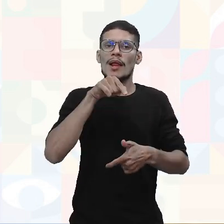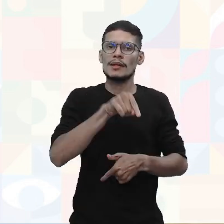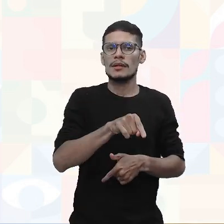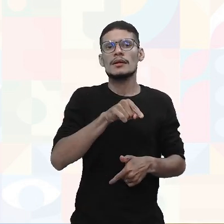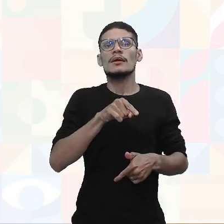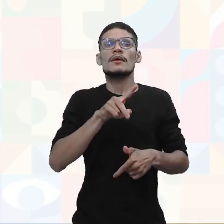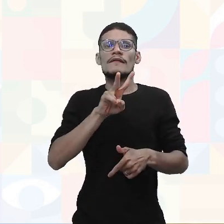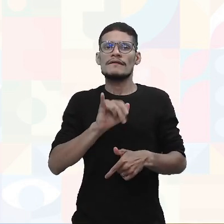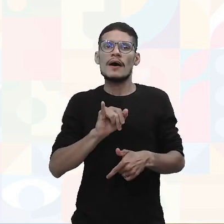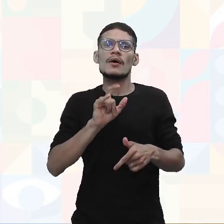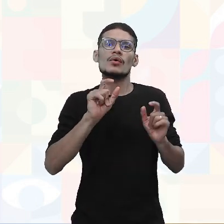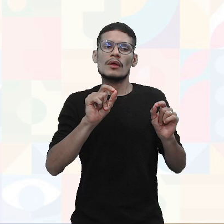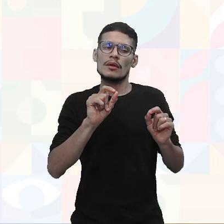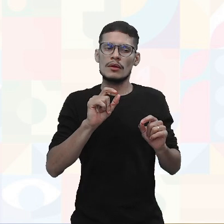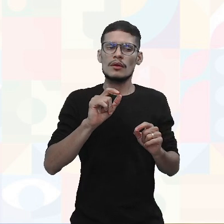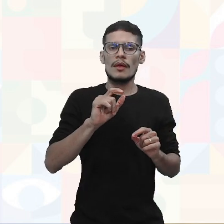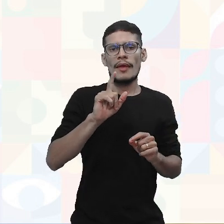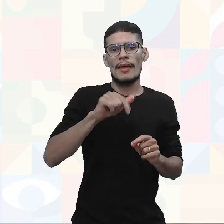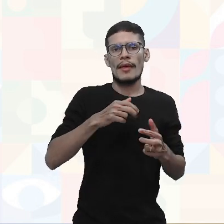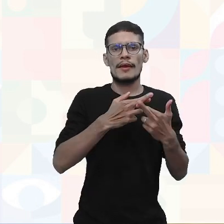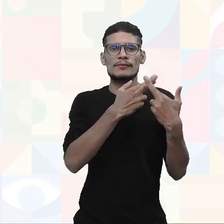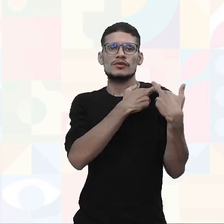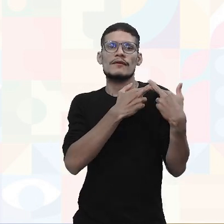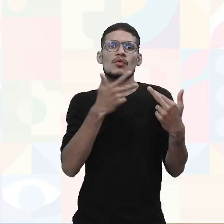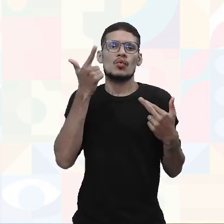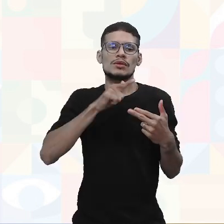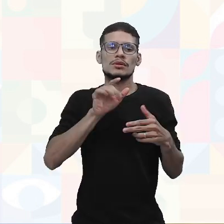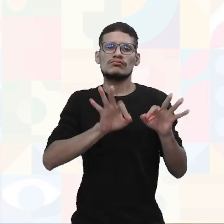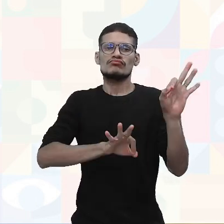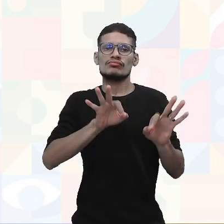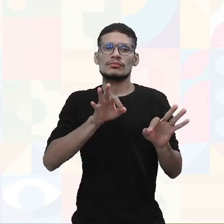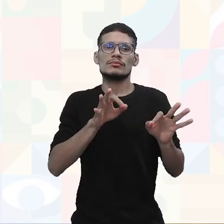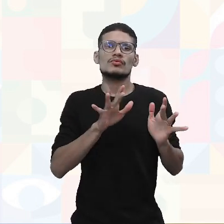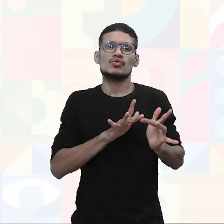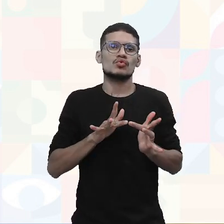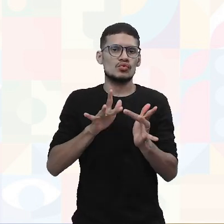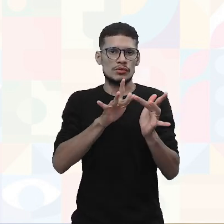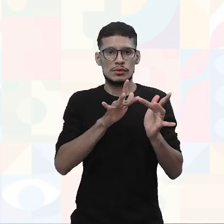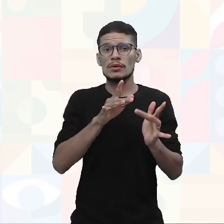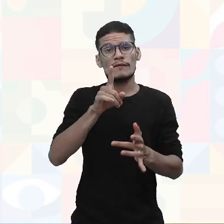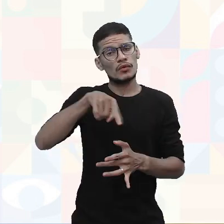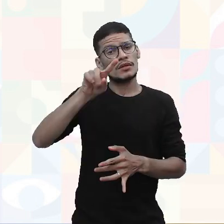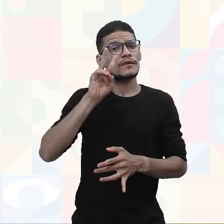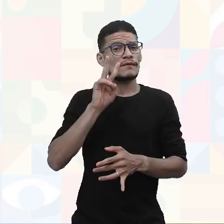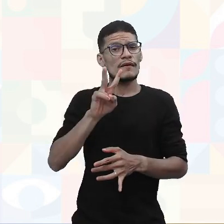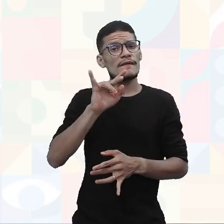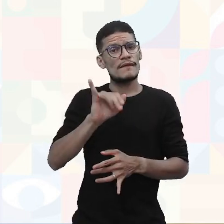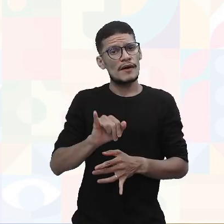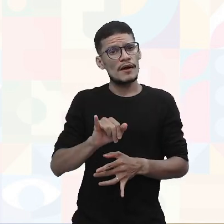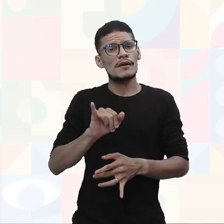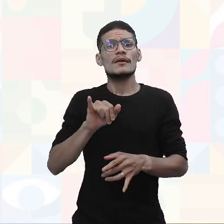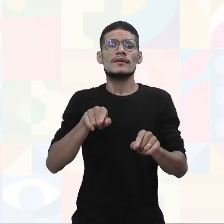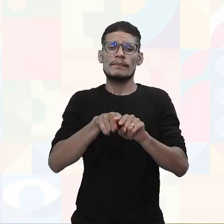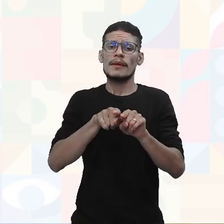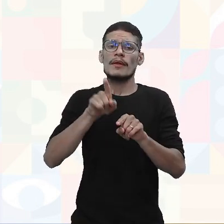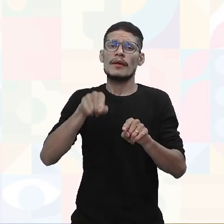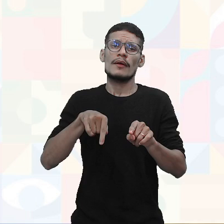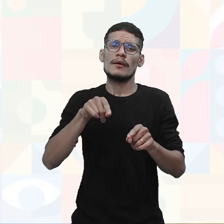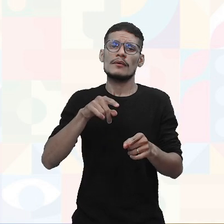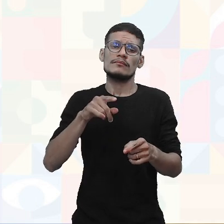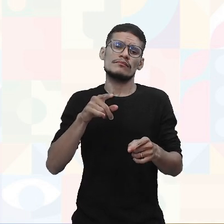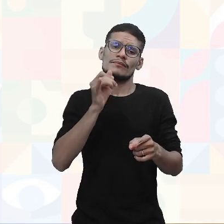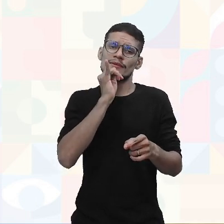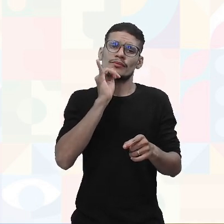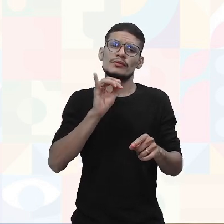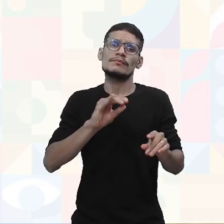está no caminhão, que tem autorização para mexer naquele produto ali. Então tudo isso aí você vai estar vendo, e é uma sinalização que você vai ver sendo movida